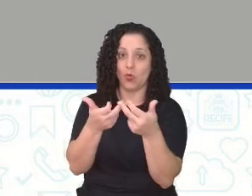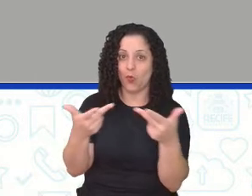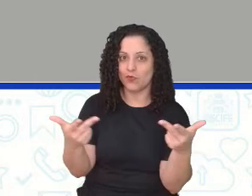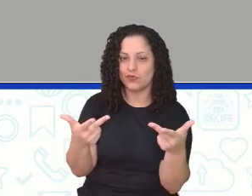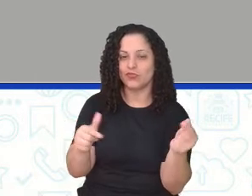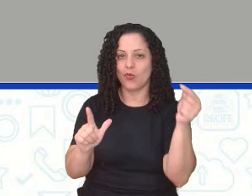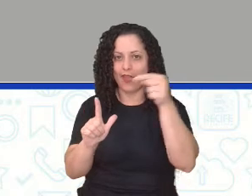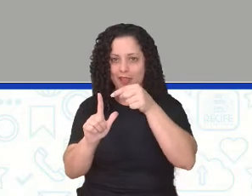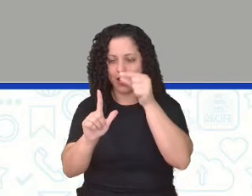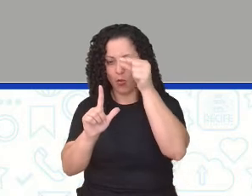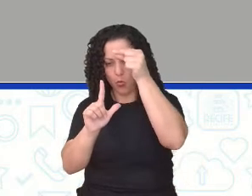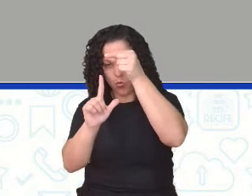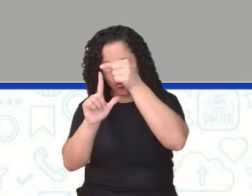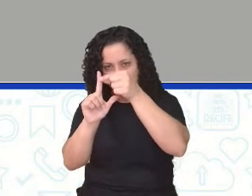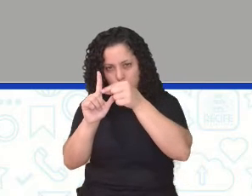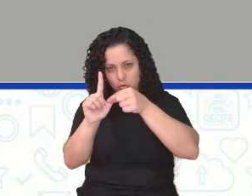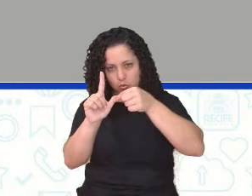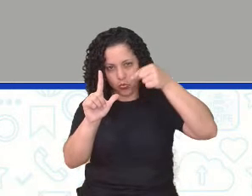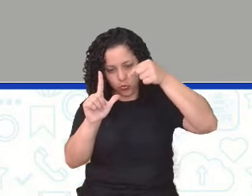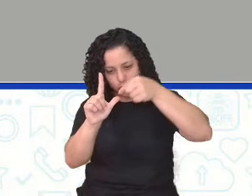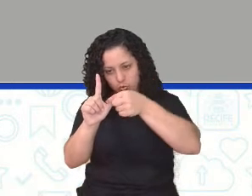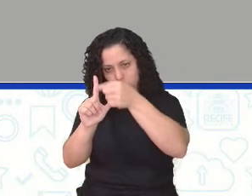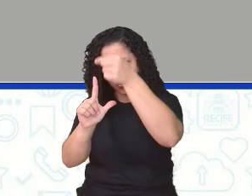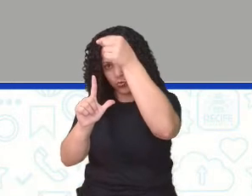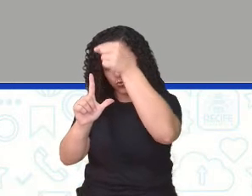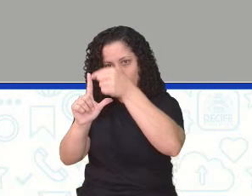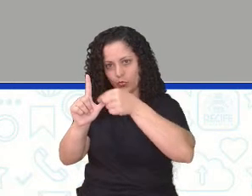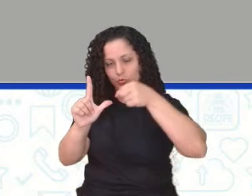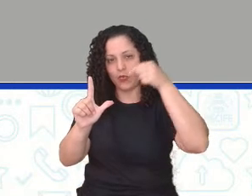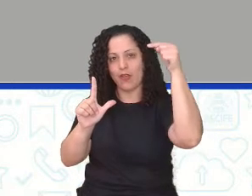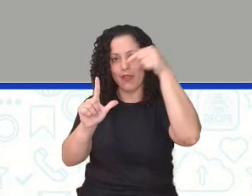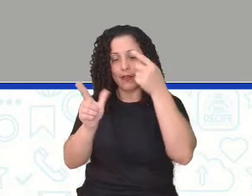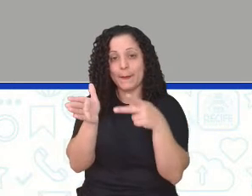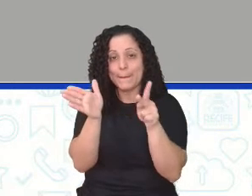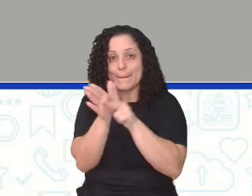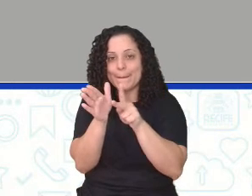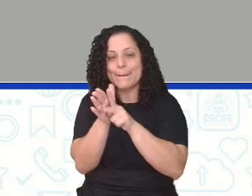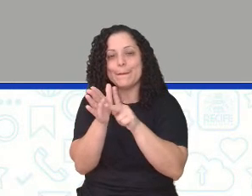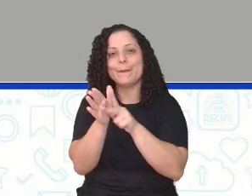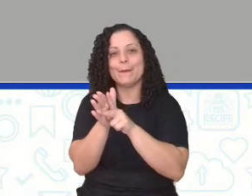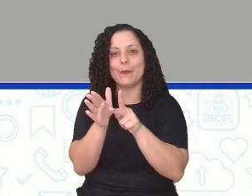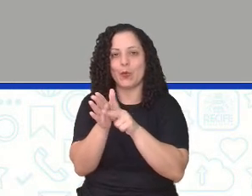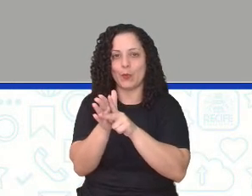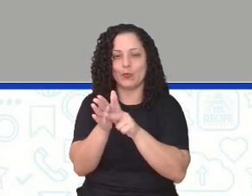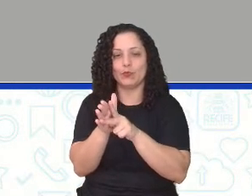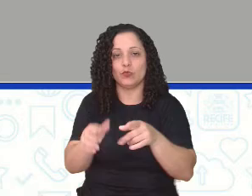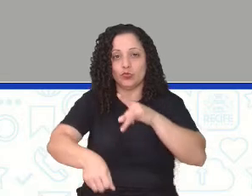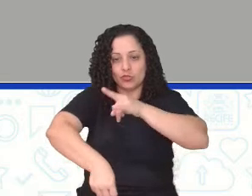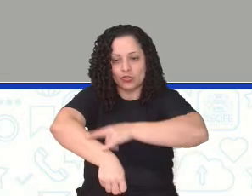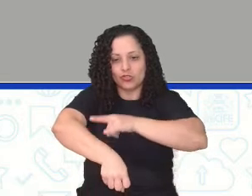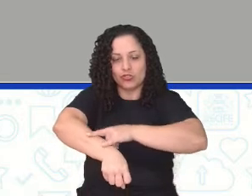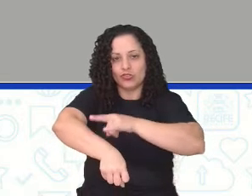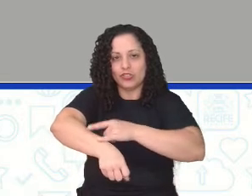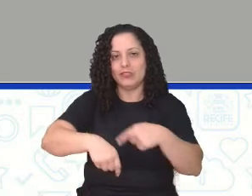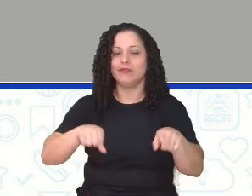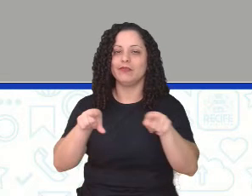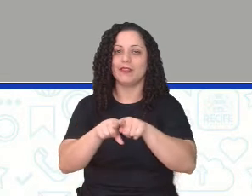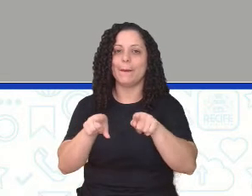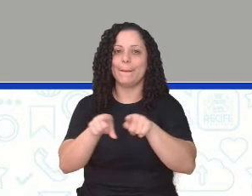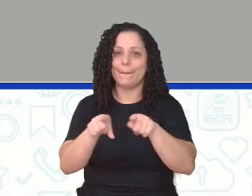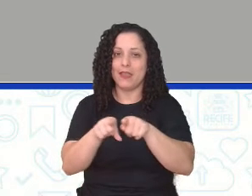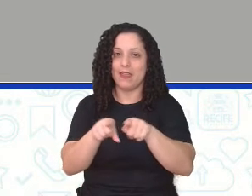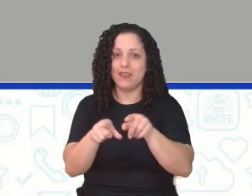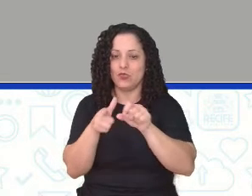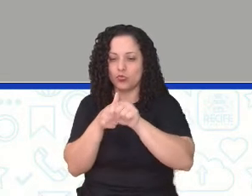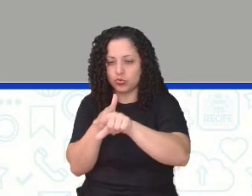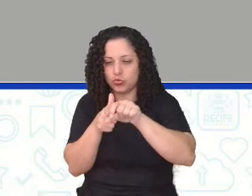ela é caracterizada como participa da questão do sistema urinário como do sistema